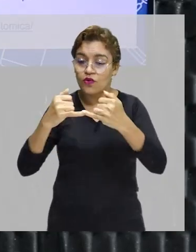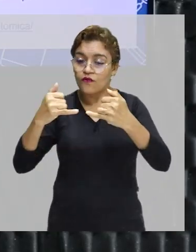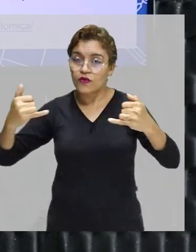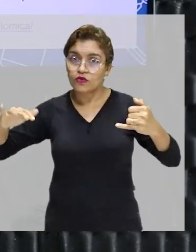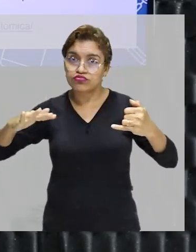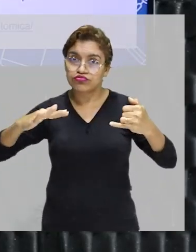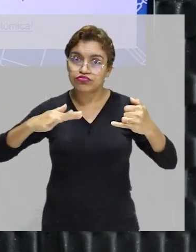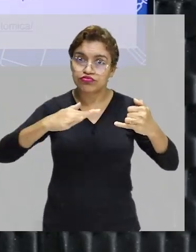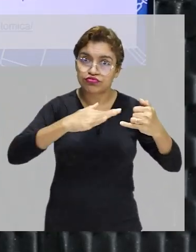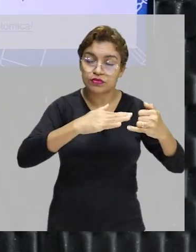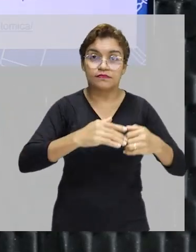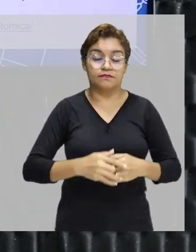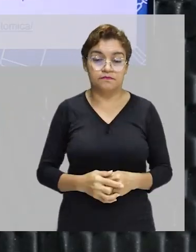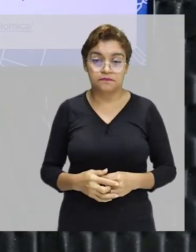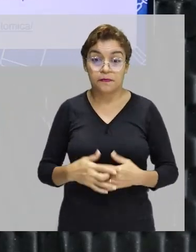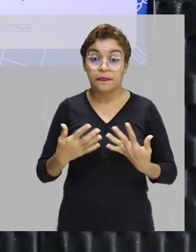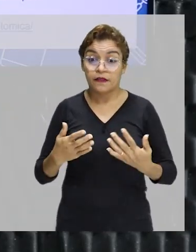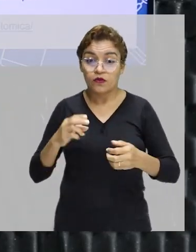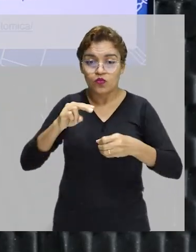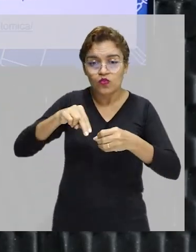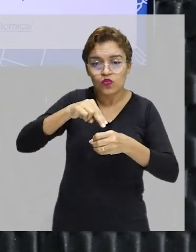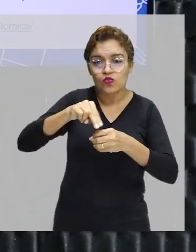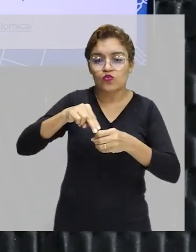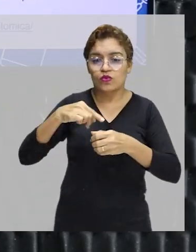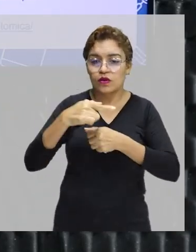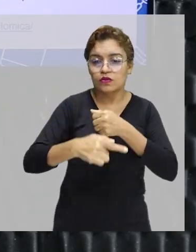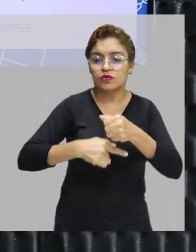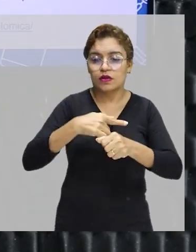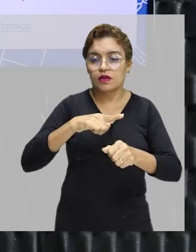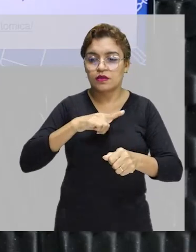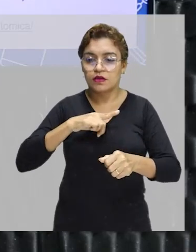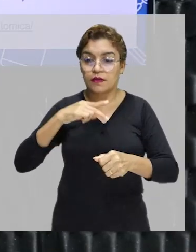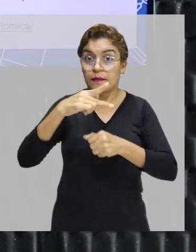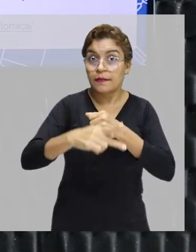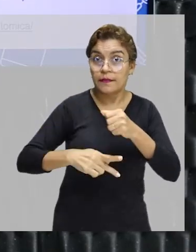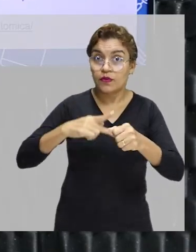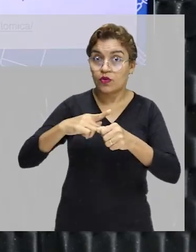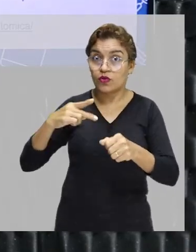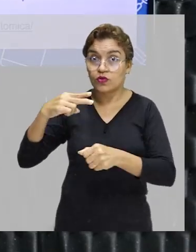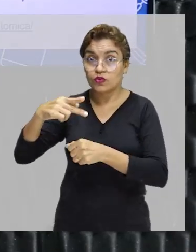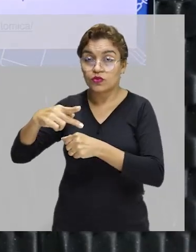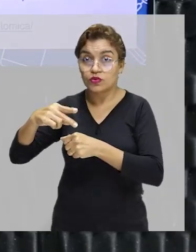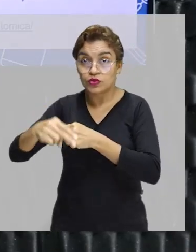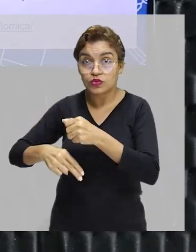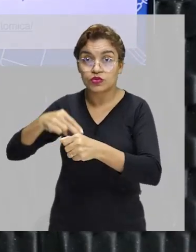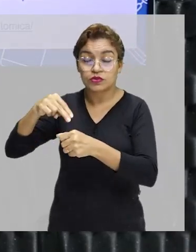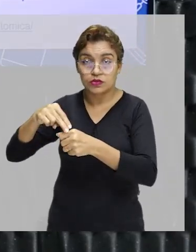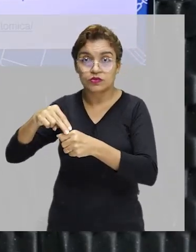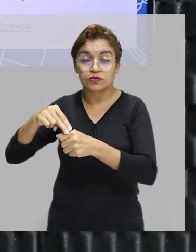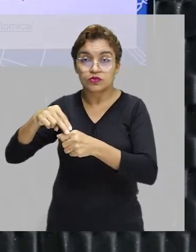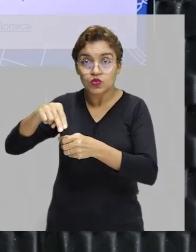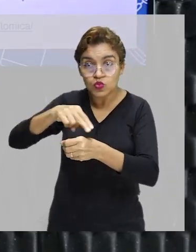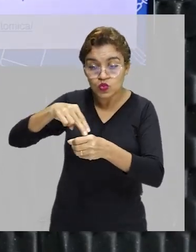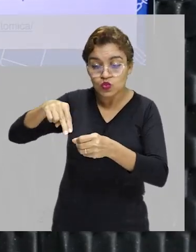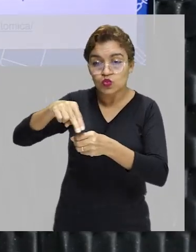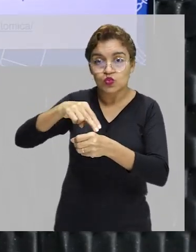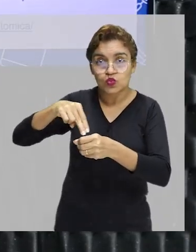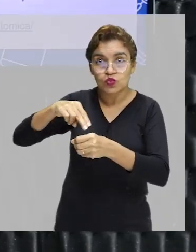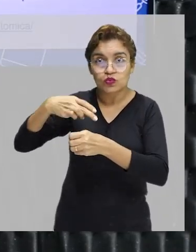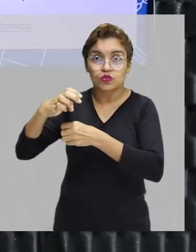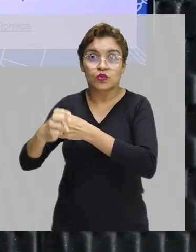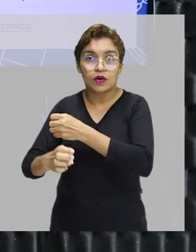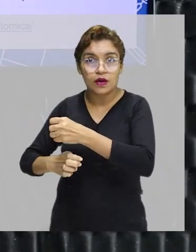fios. No núcleo de um átomo estão os prótons e os nêutrons, e girando em torno desse núcleo estão